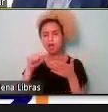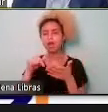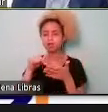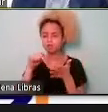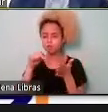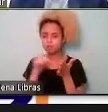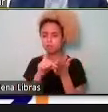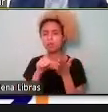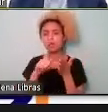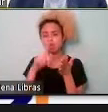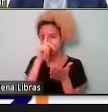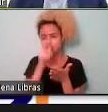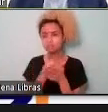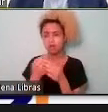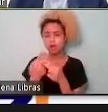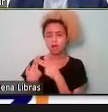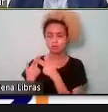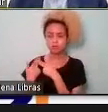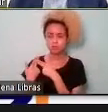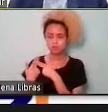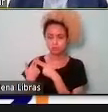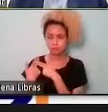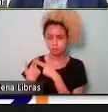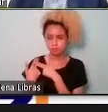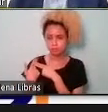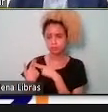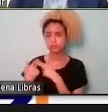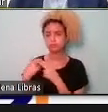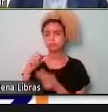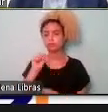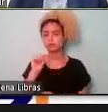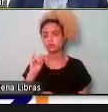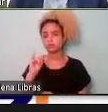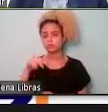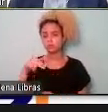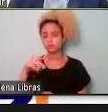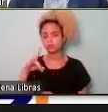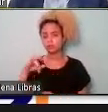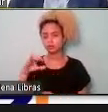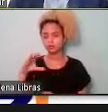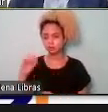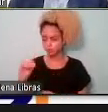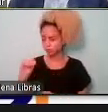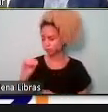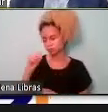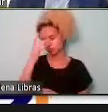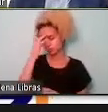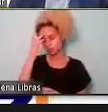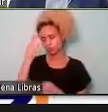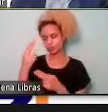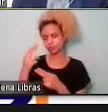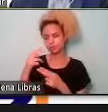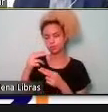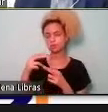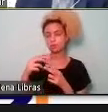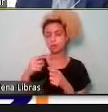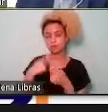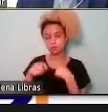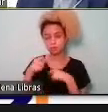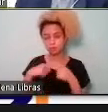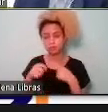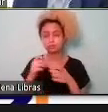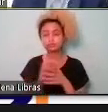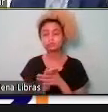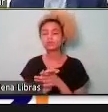define a responsabilidade ao síndico, ao administrador, chama para si a sua responsabilidade.